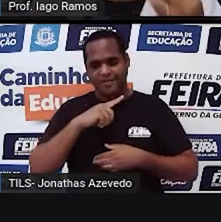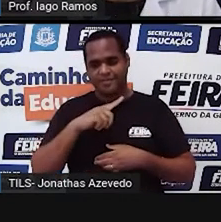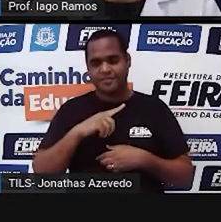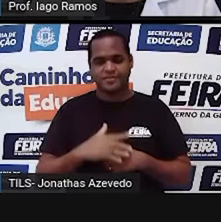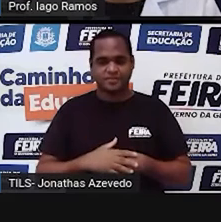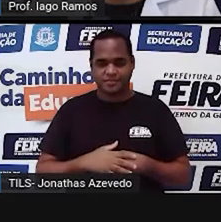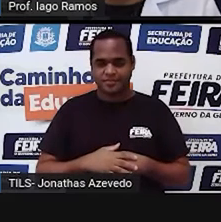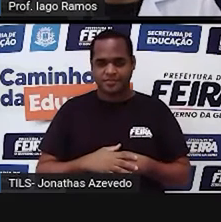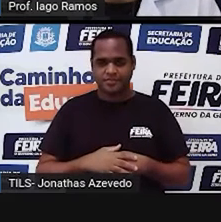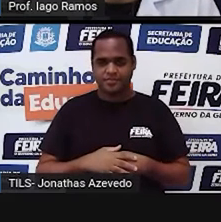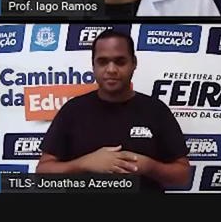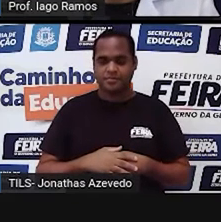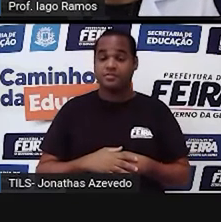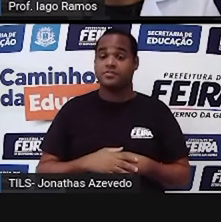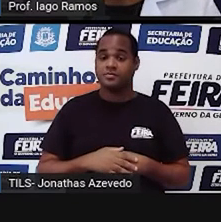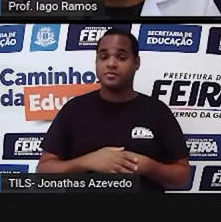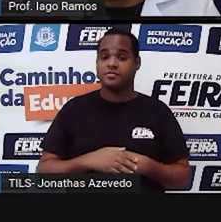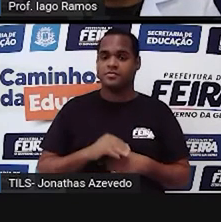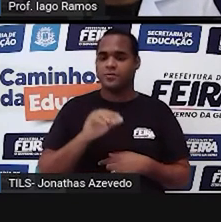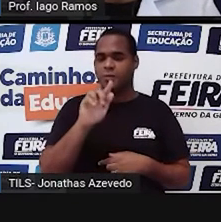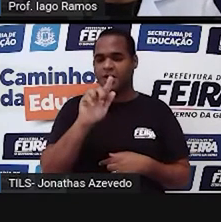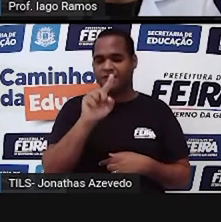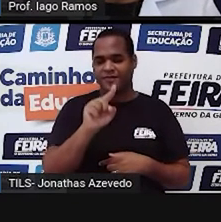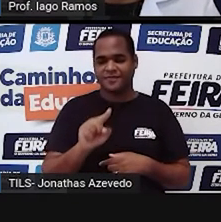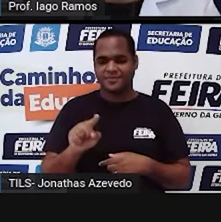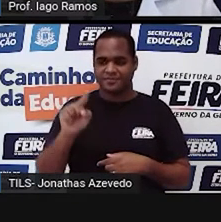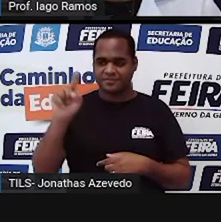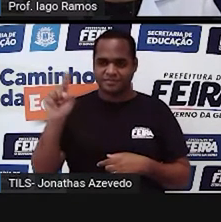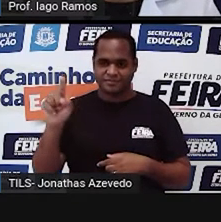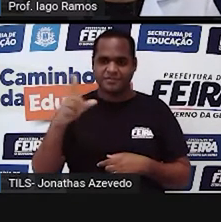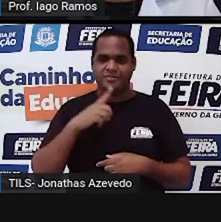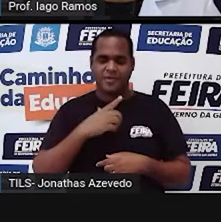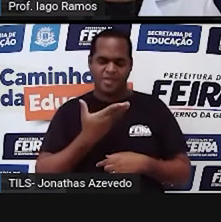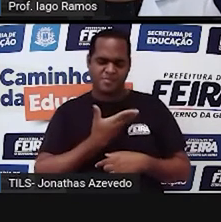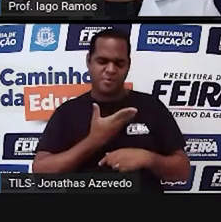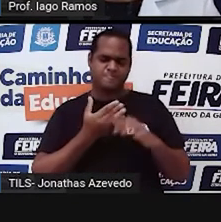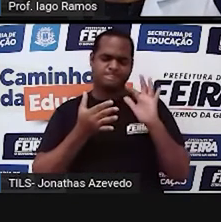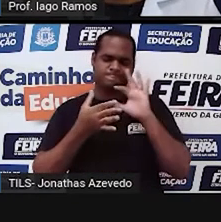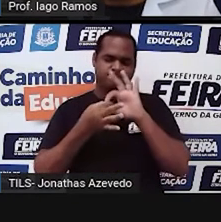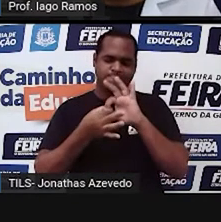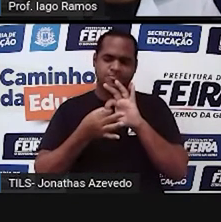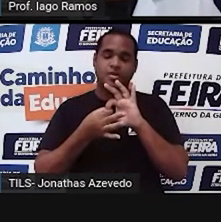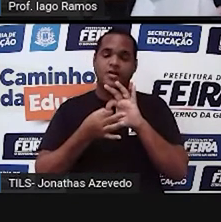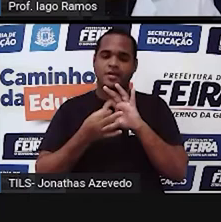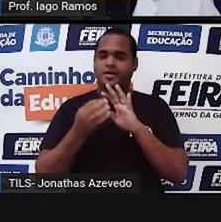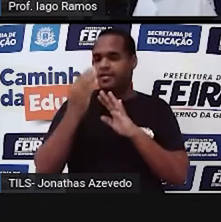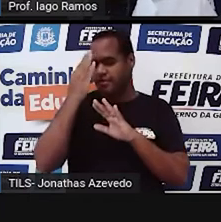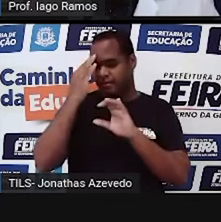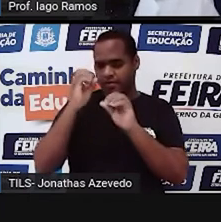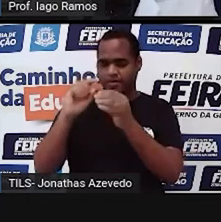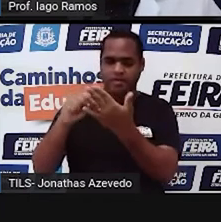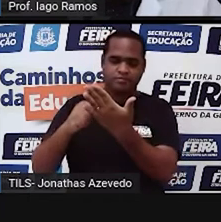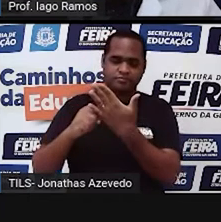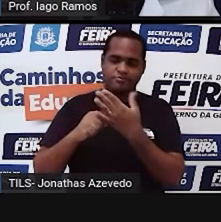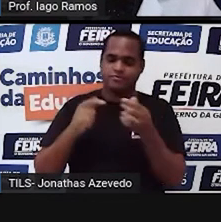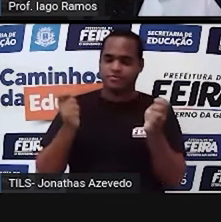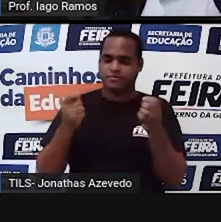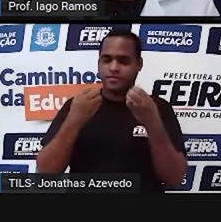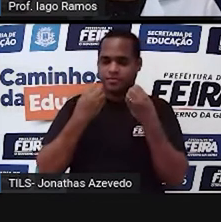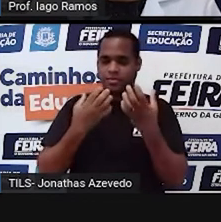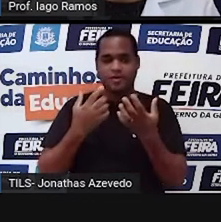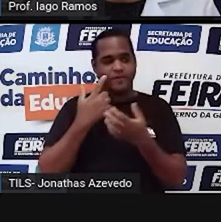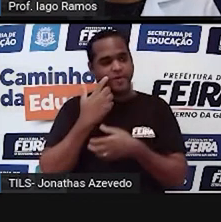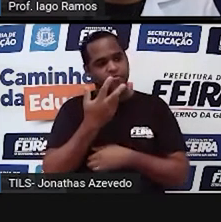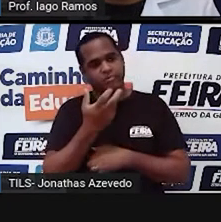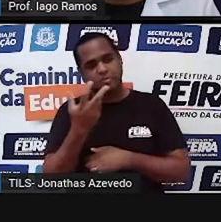são nossos amigos. Eles nos ajudam a entender situações que estão à